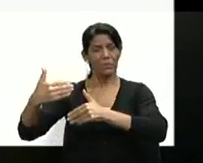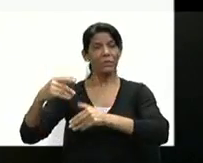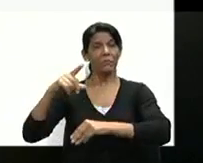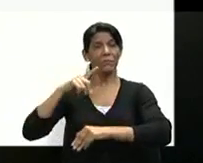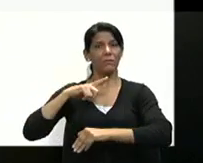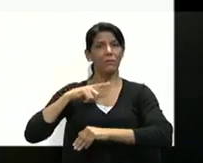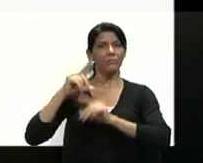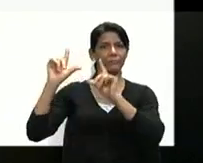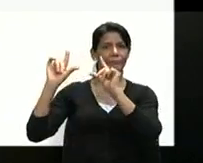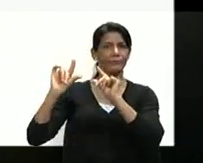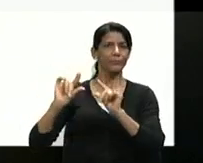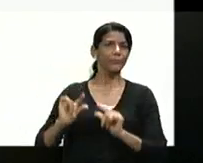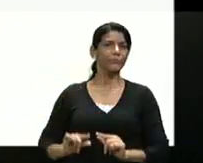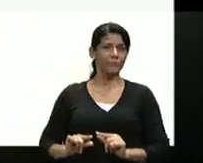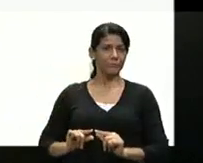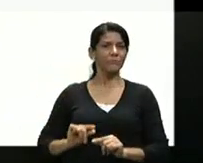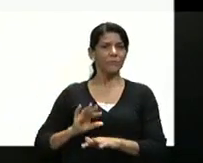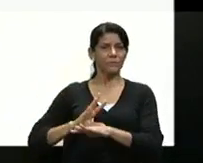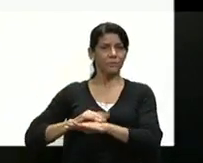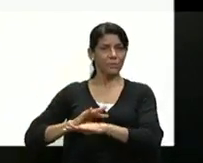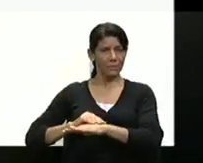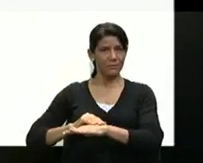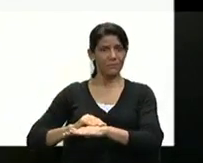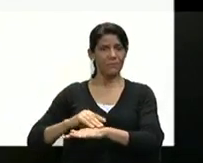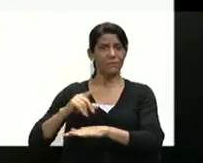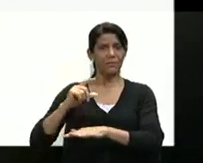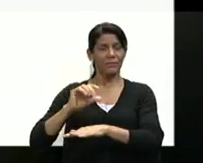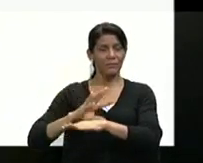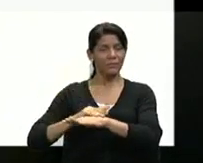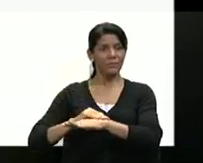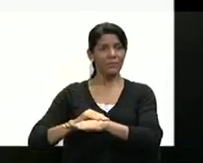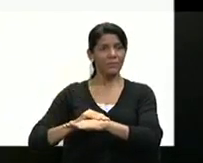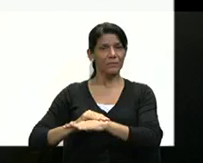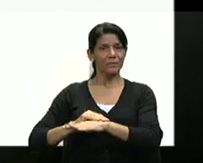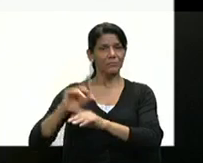uma redução da